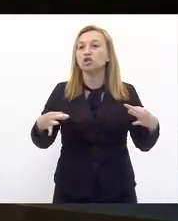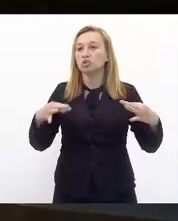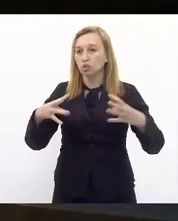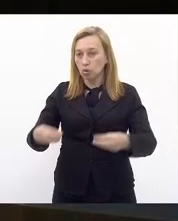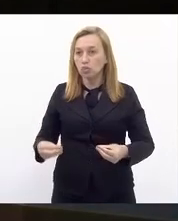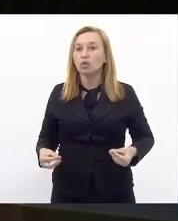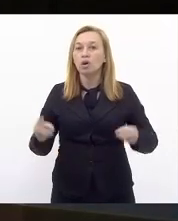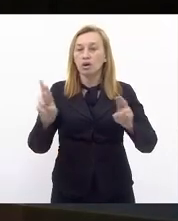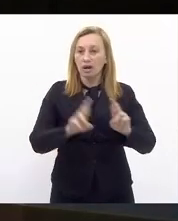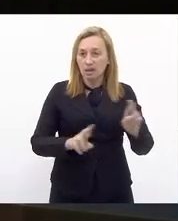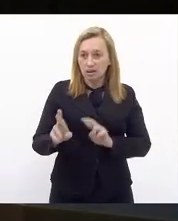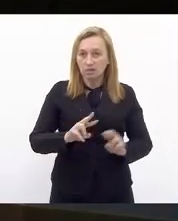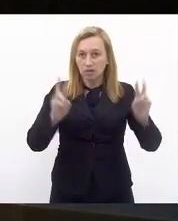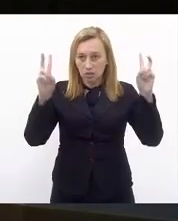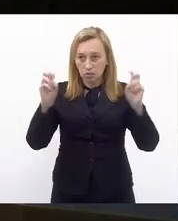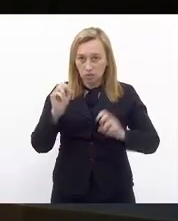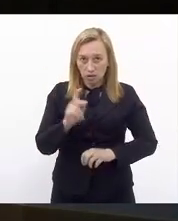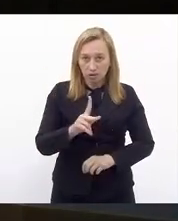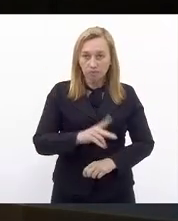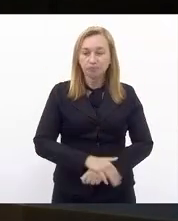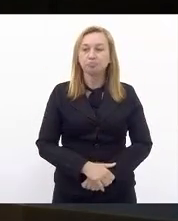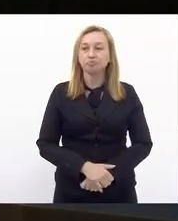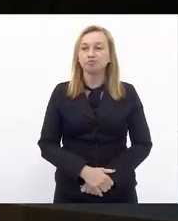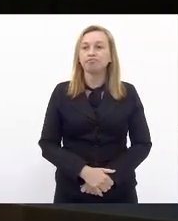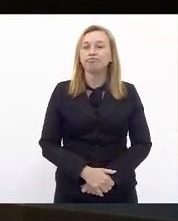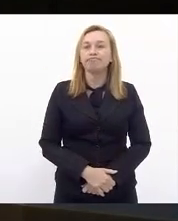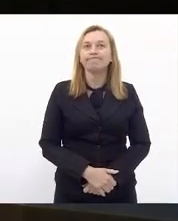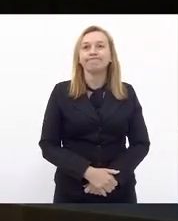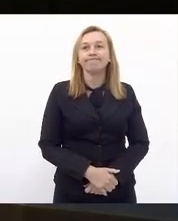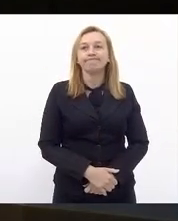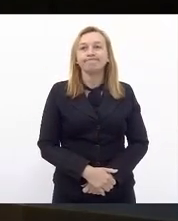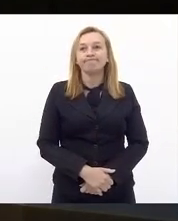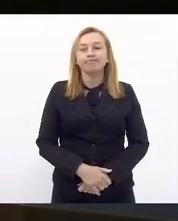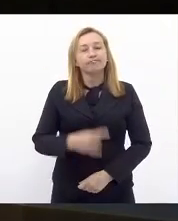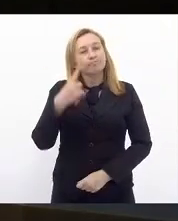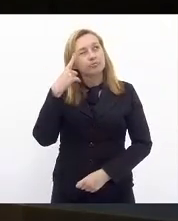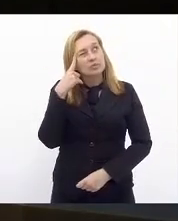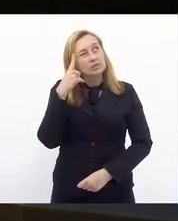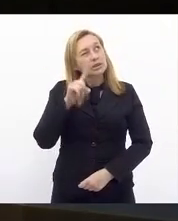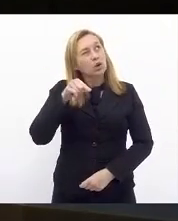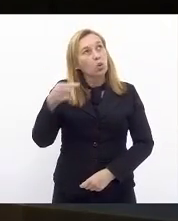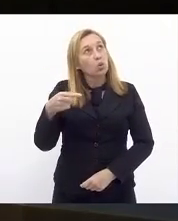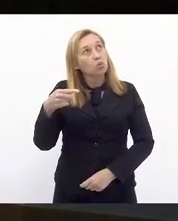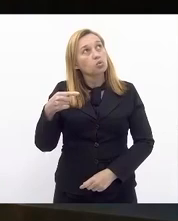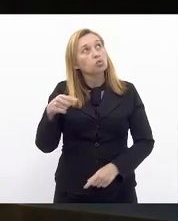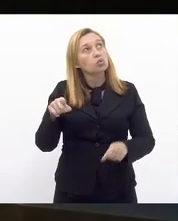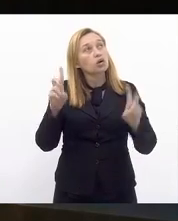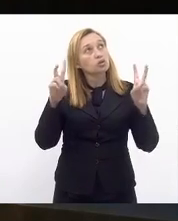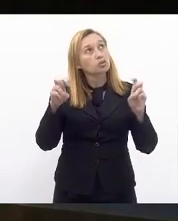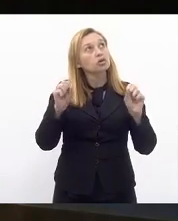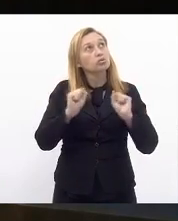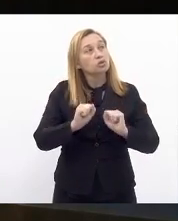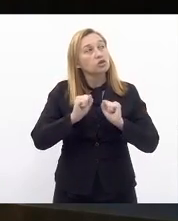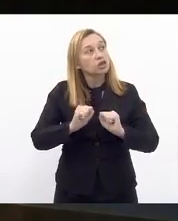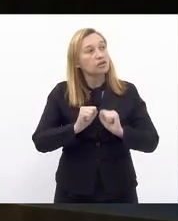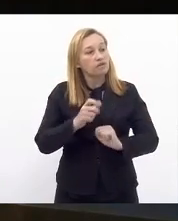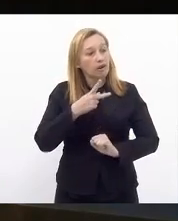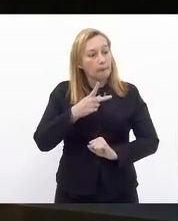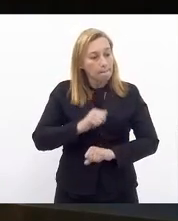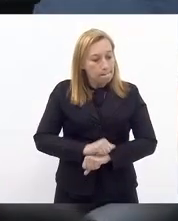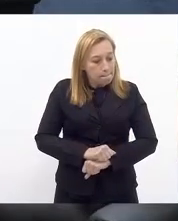com relação a isso tá é deixa eu ver se tem algum outro ponto que a gente podia